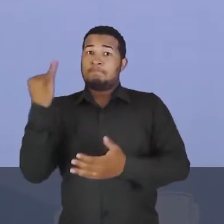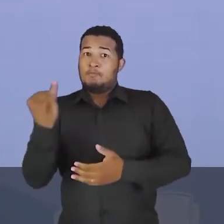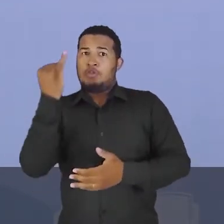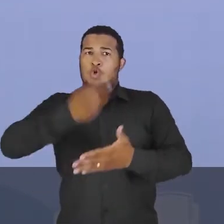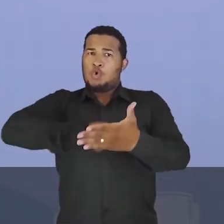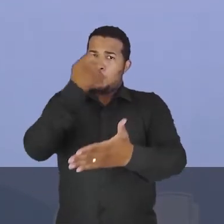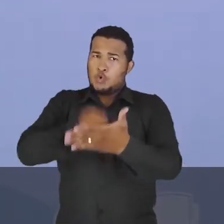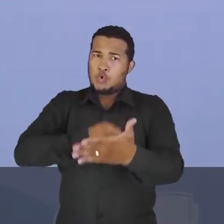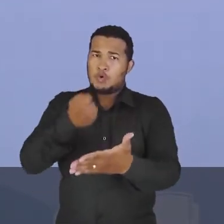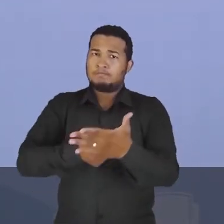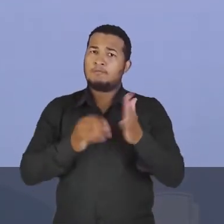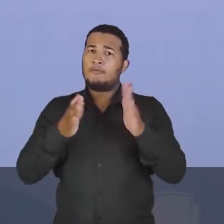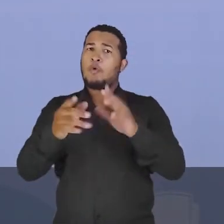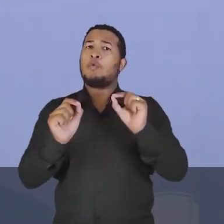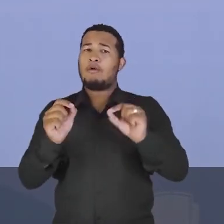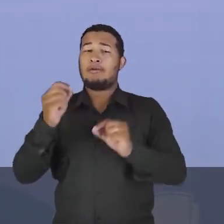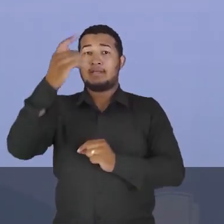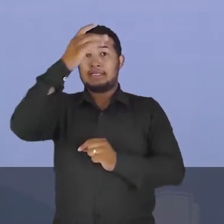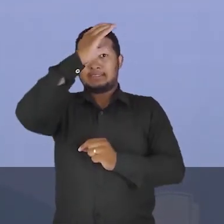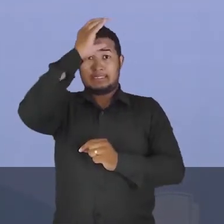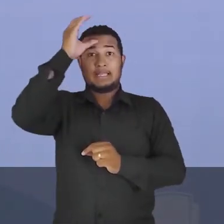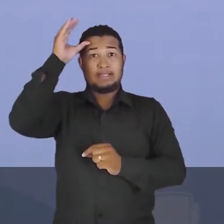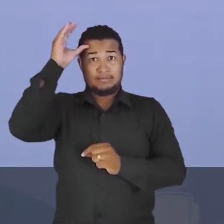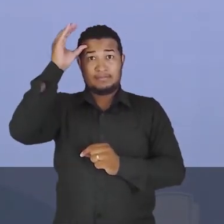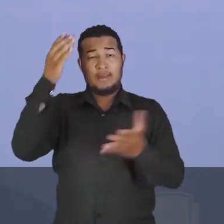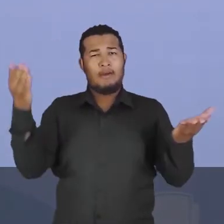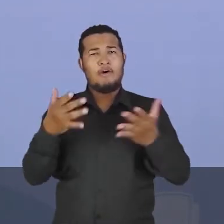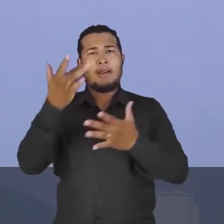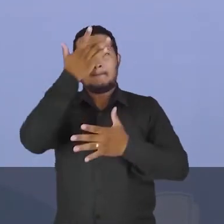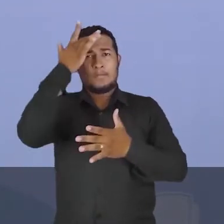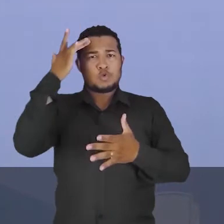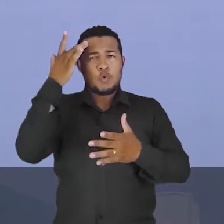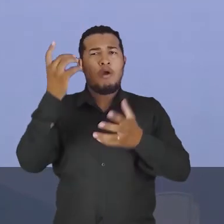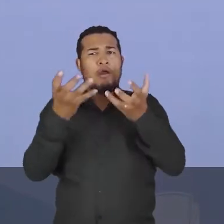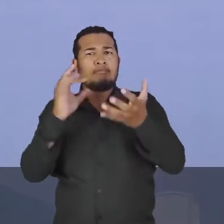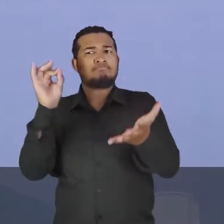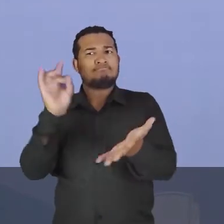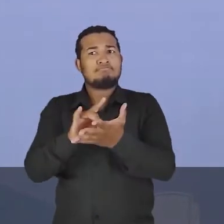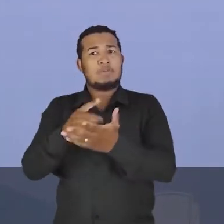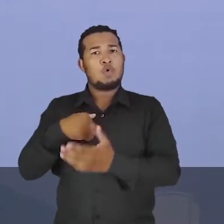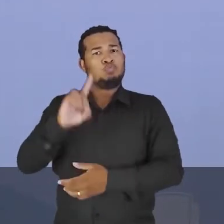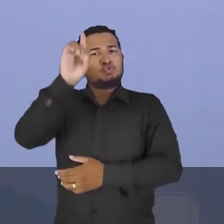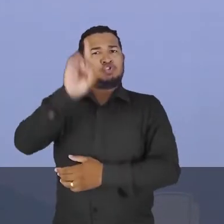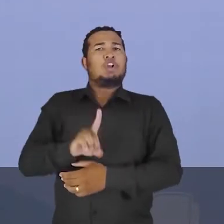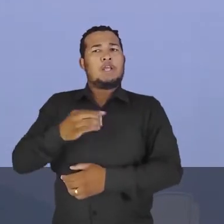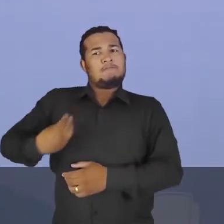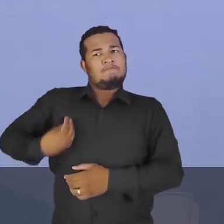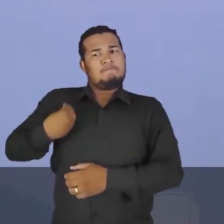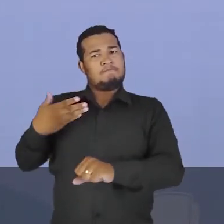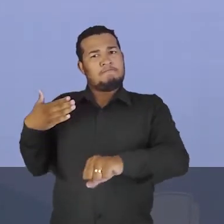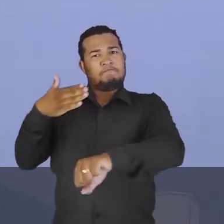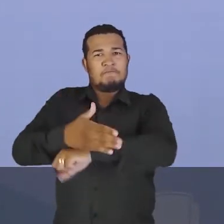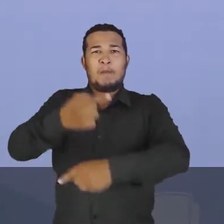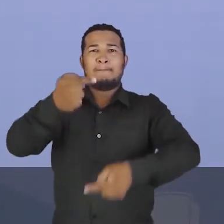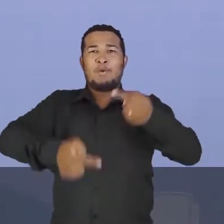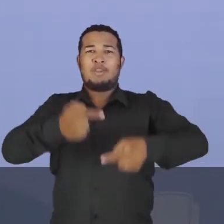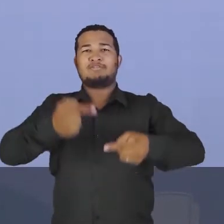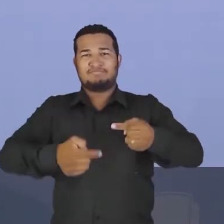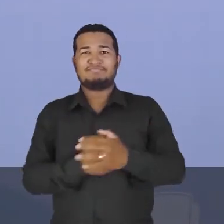pela cidadania, de luta aqui pelas pessoas agora, tentando se afirmar agora com o direito a participar da política.